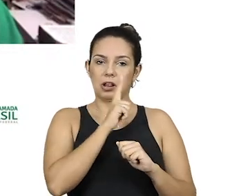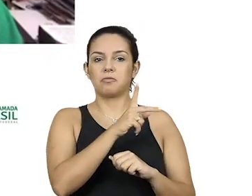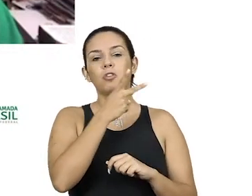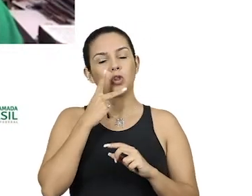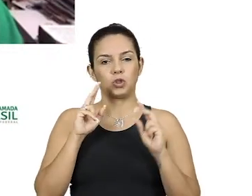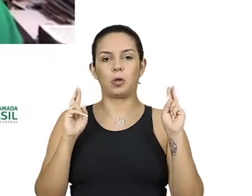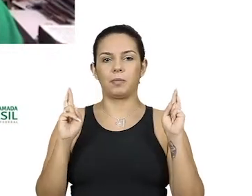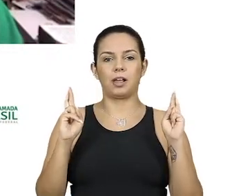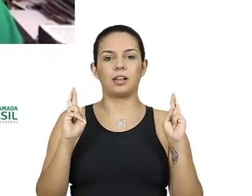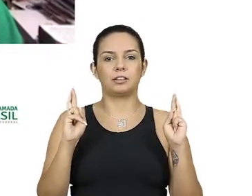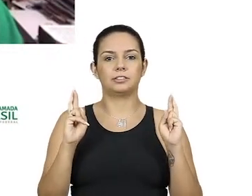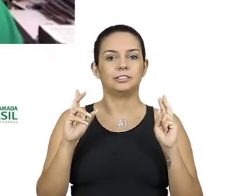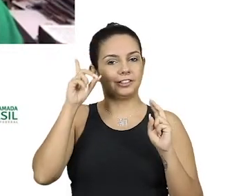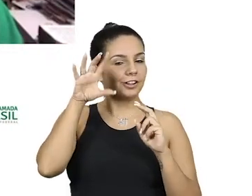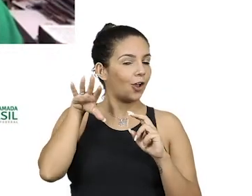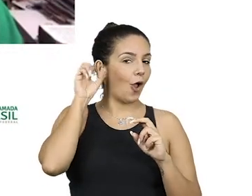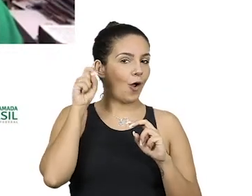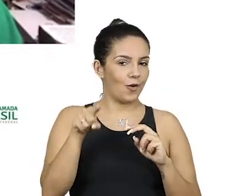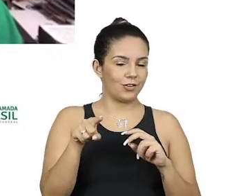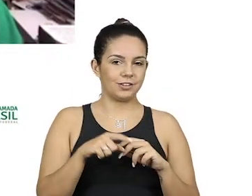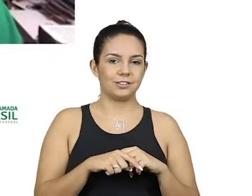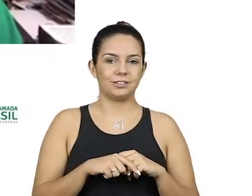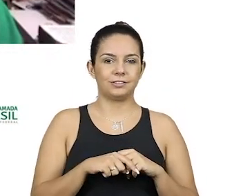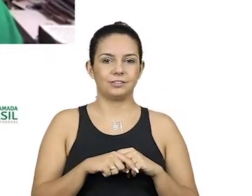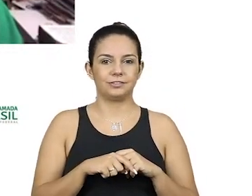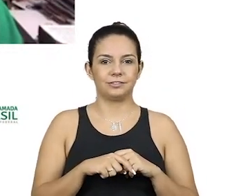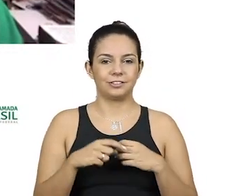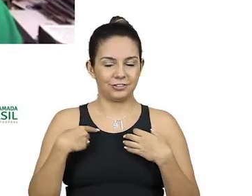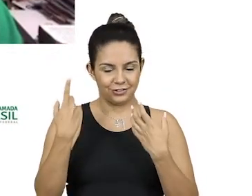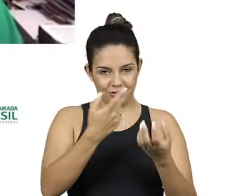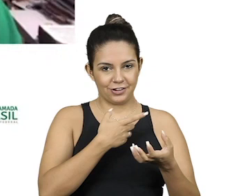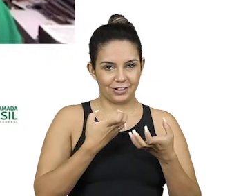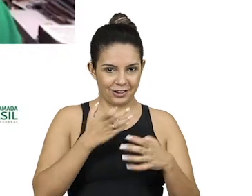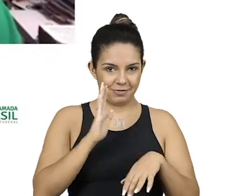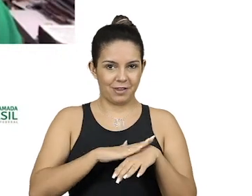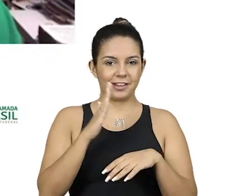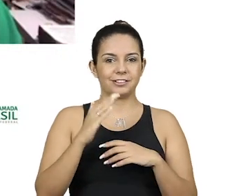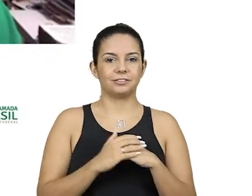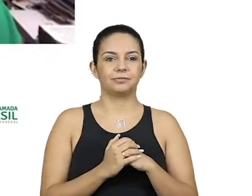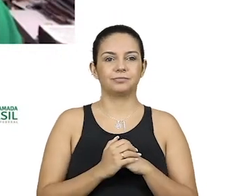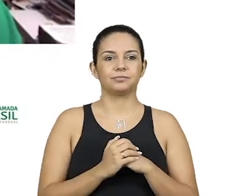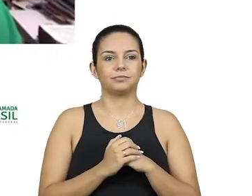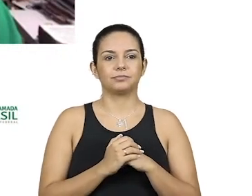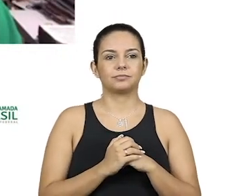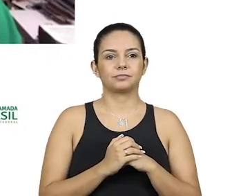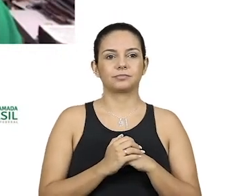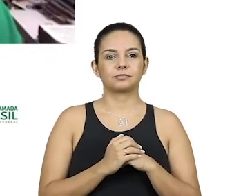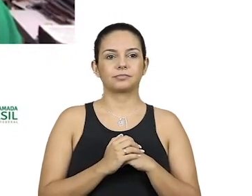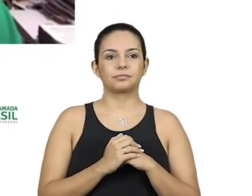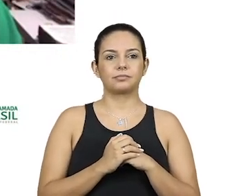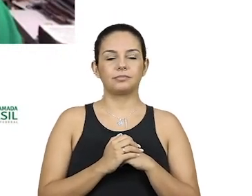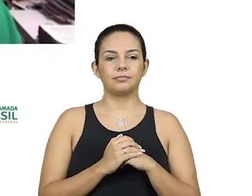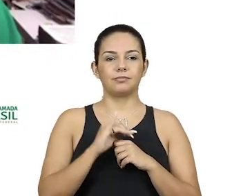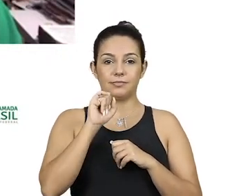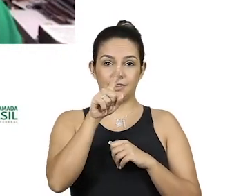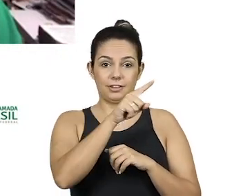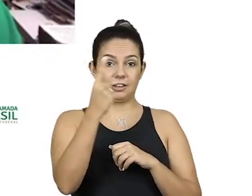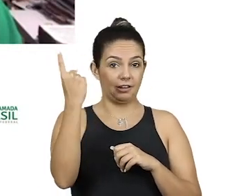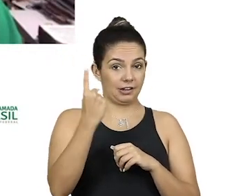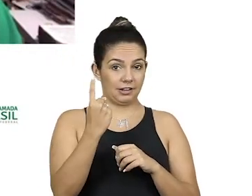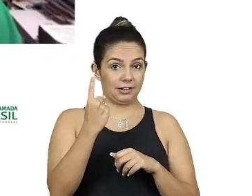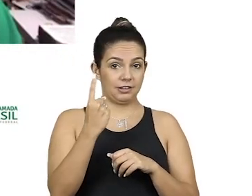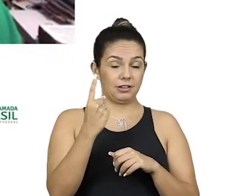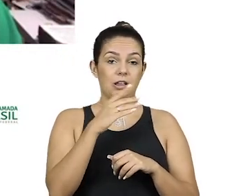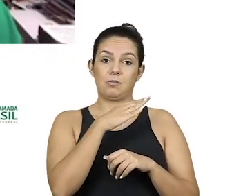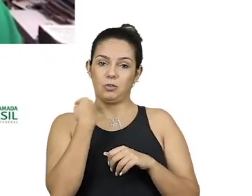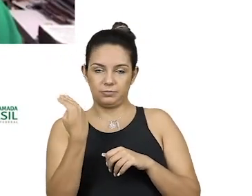Tomara. Deus te ouça. É o que queremos mais. E se ele vier a